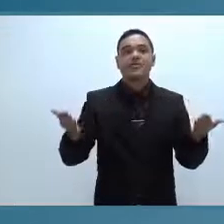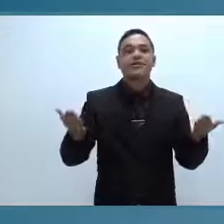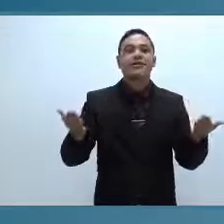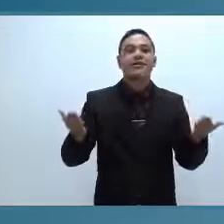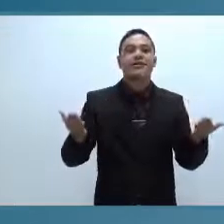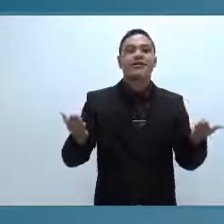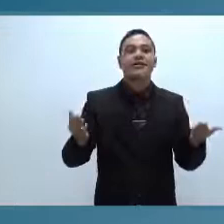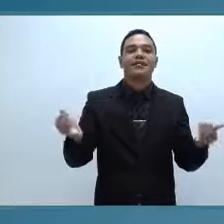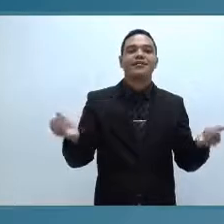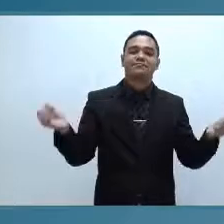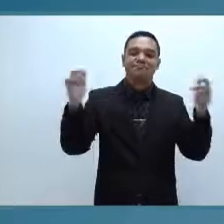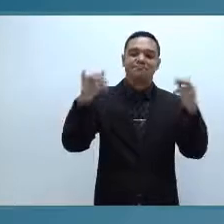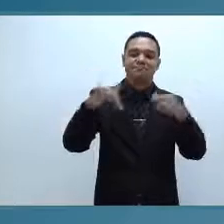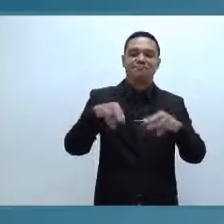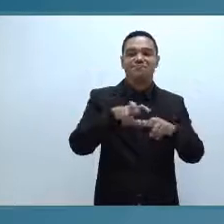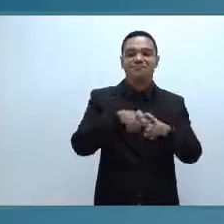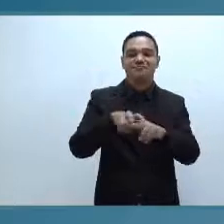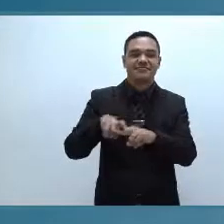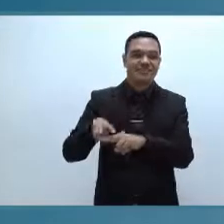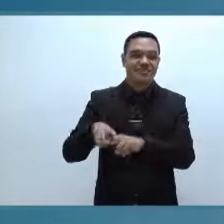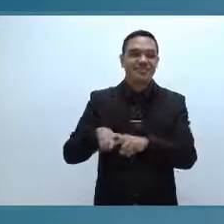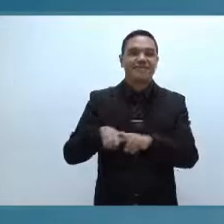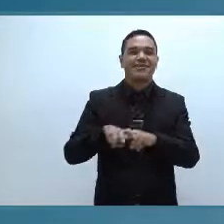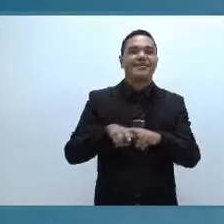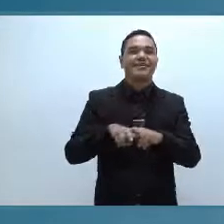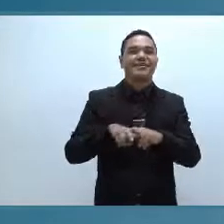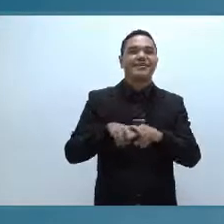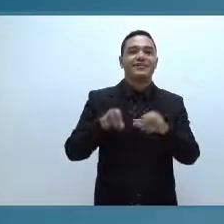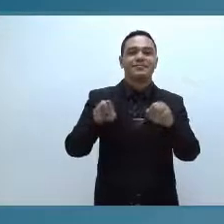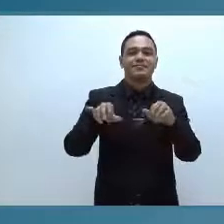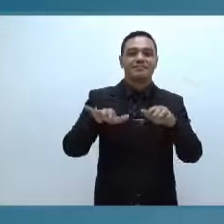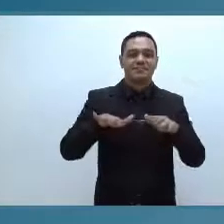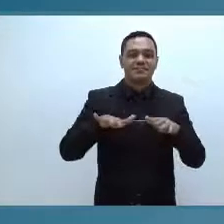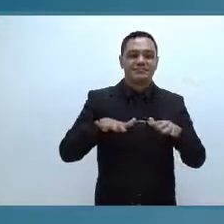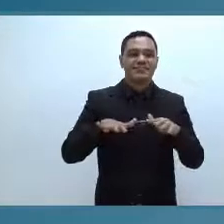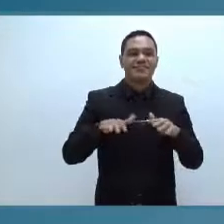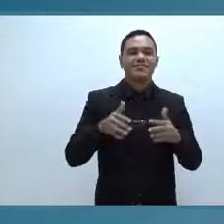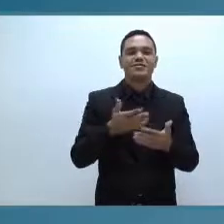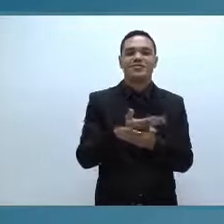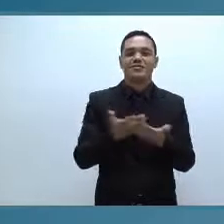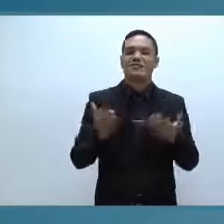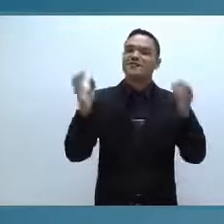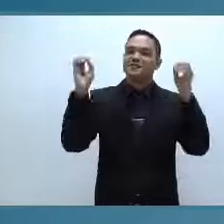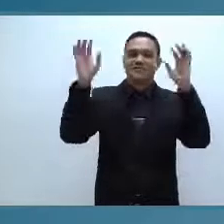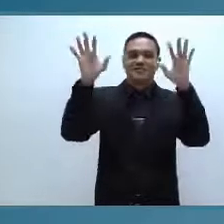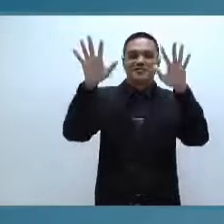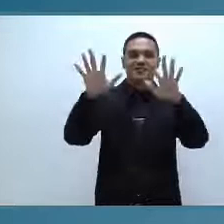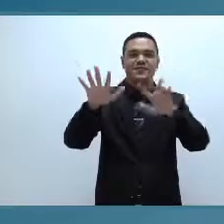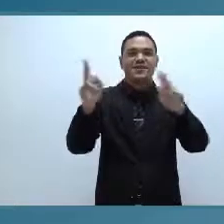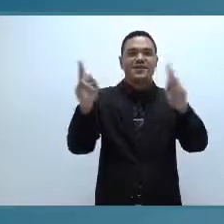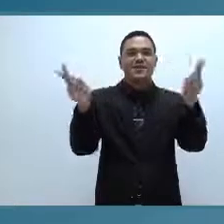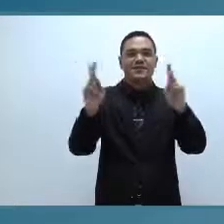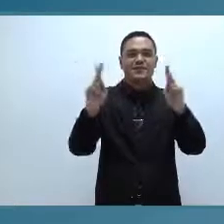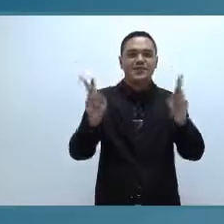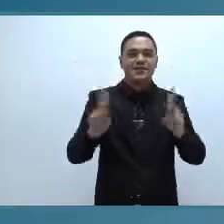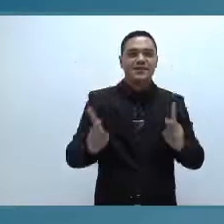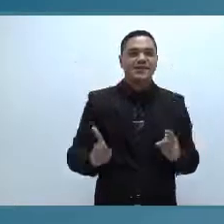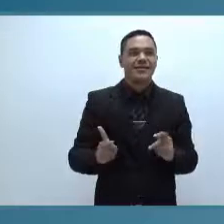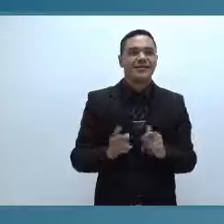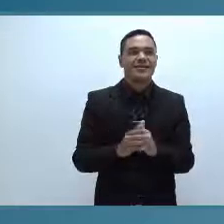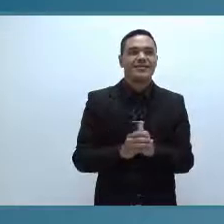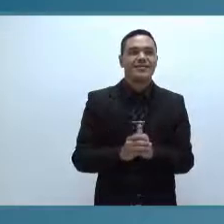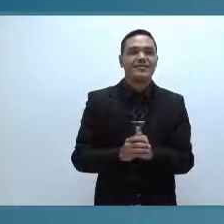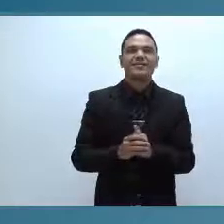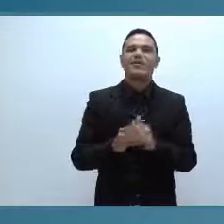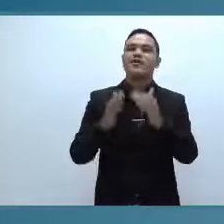maravilha de um plenário, aqui um plenário lindo, todo mundo com muita saúde, com muita luz e com muita paz. Eu continuo aqui invocando a